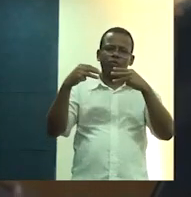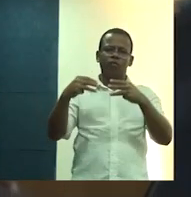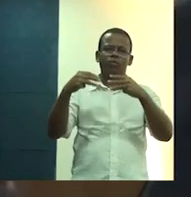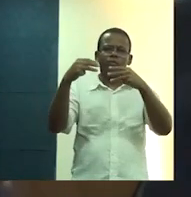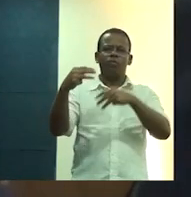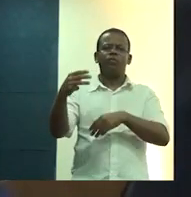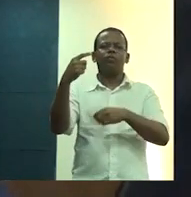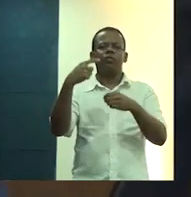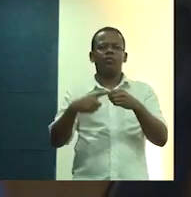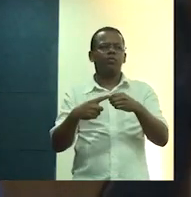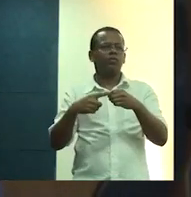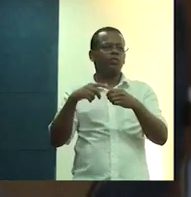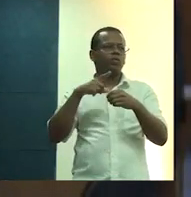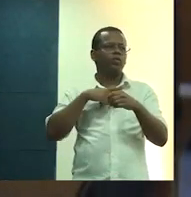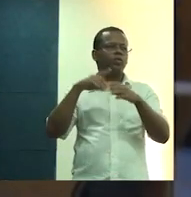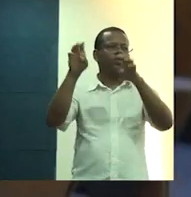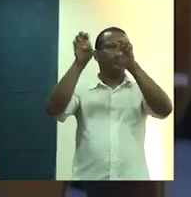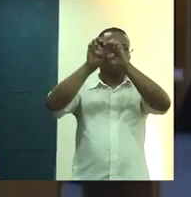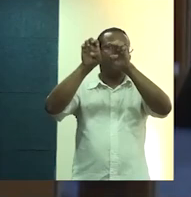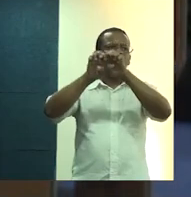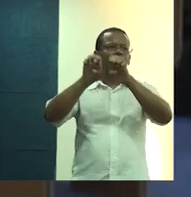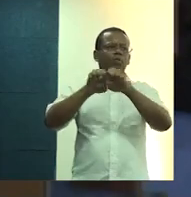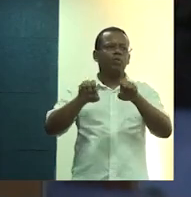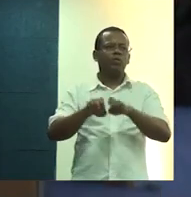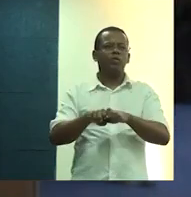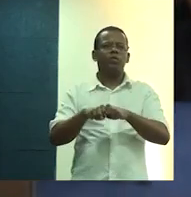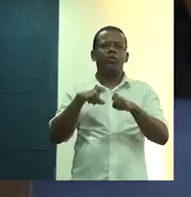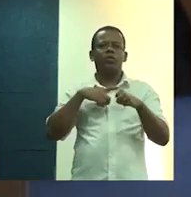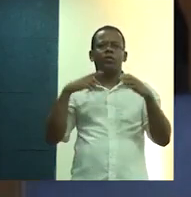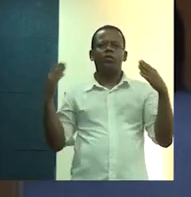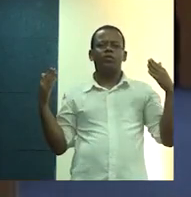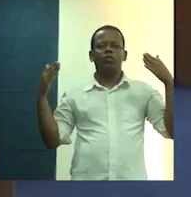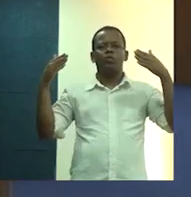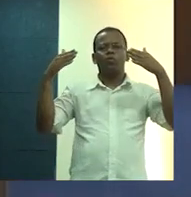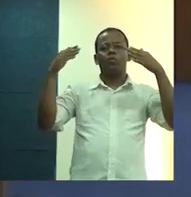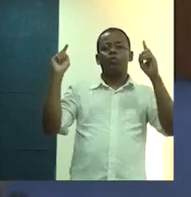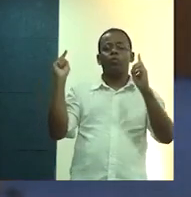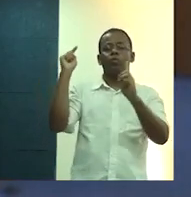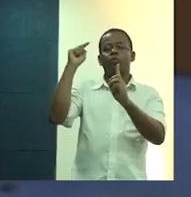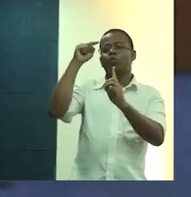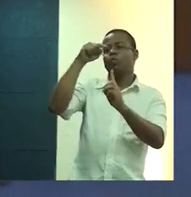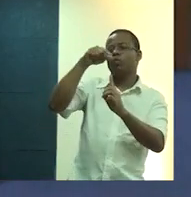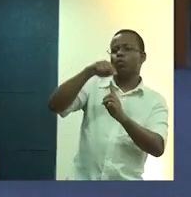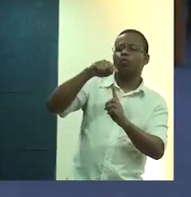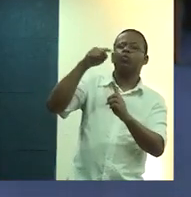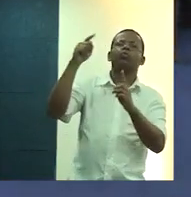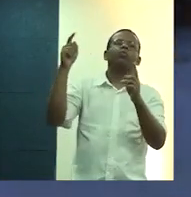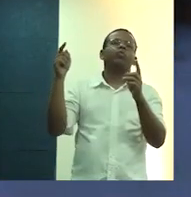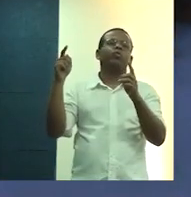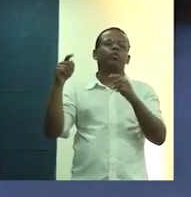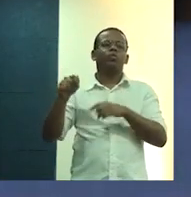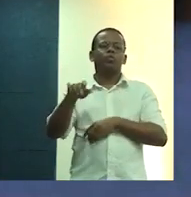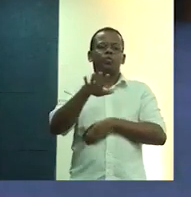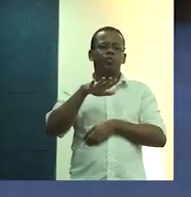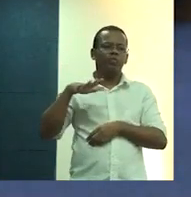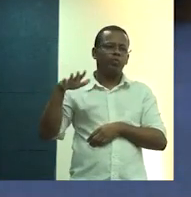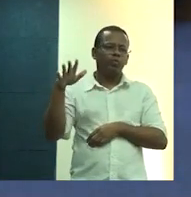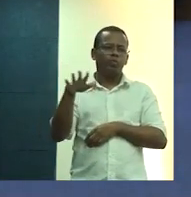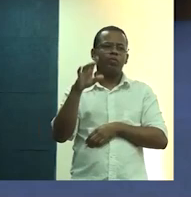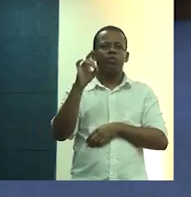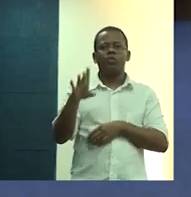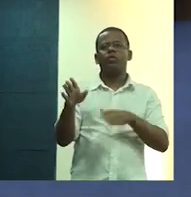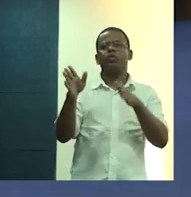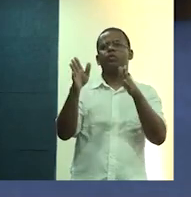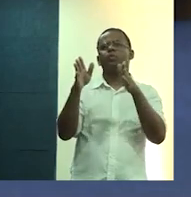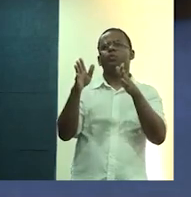também aquelas ações de infraestrutura urbana e ambientado periferias com esse objetivo de reduzir os riscos né nesses nesses territórios